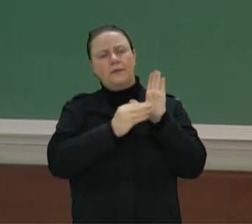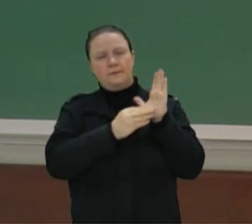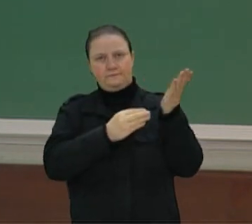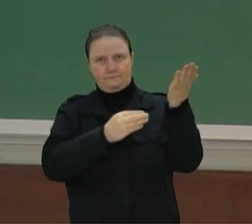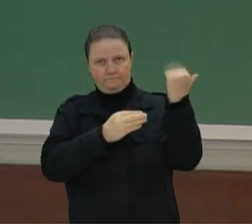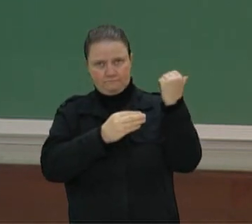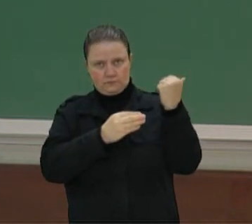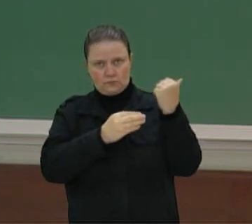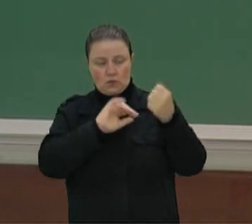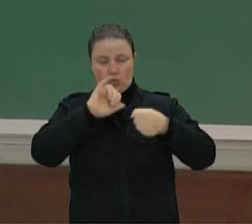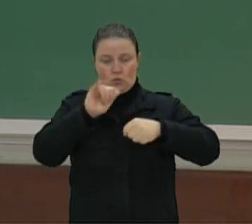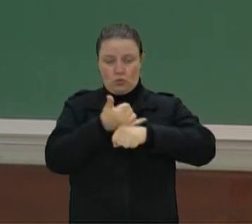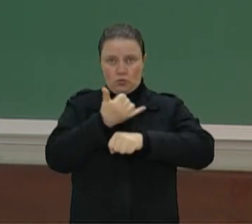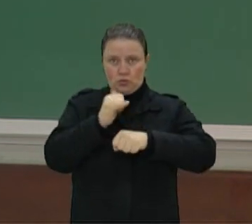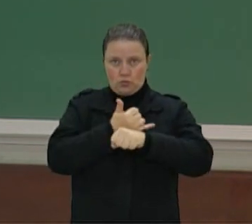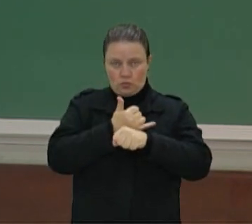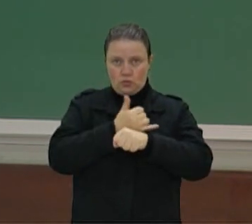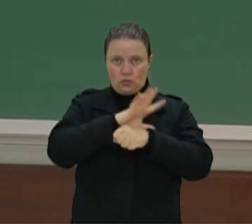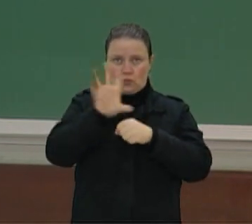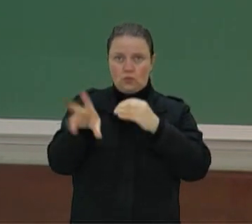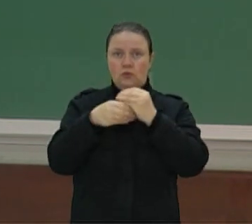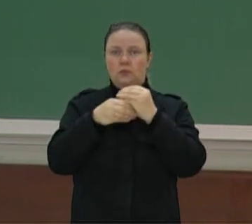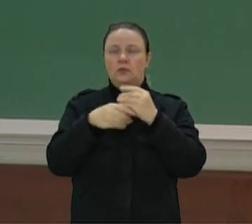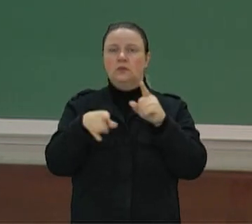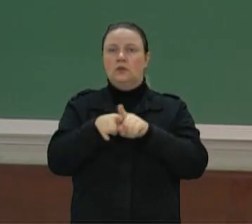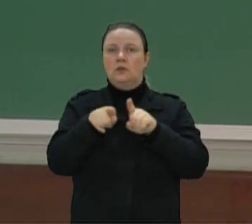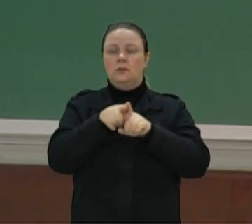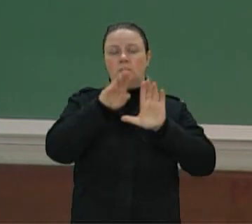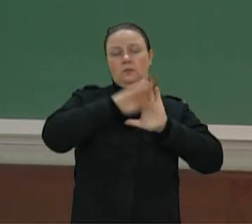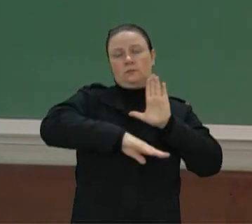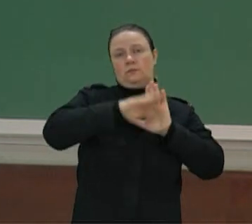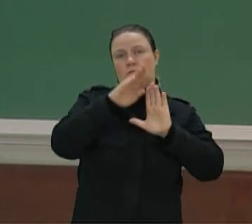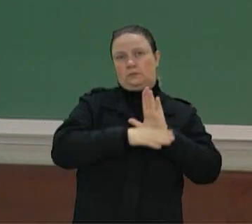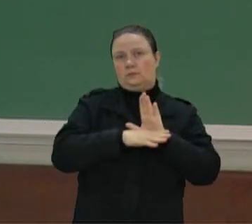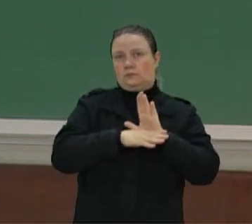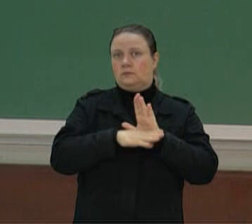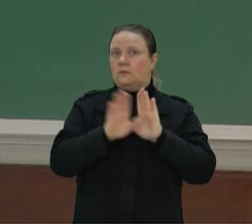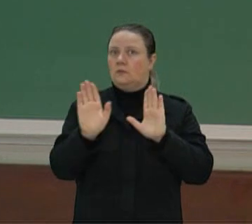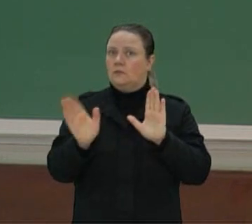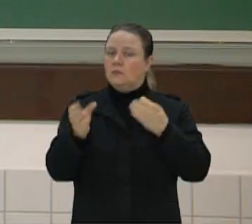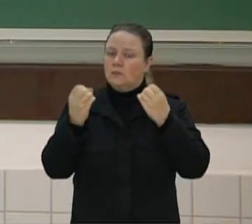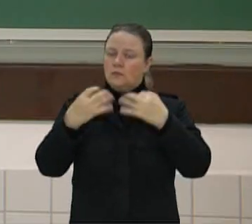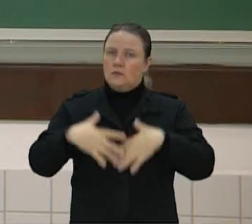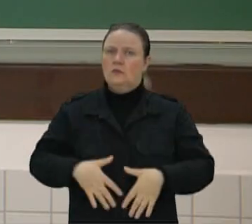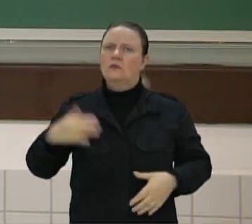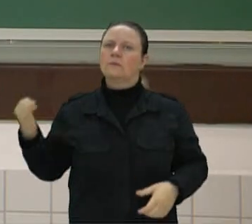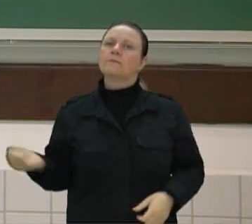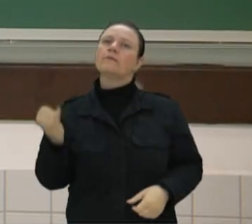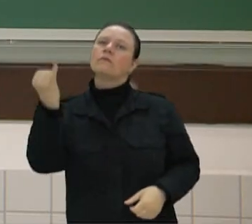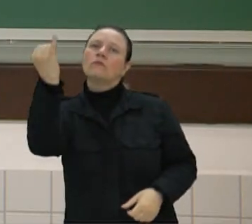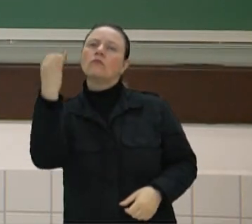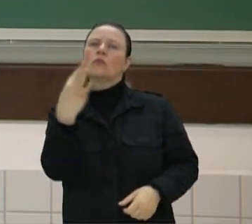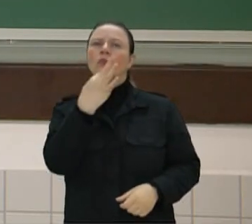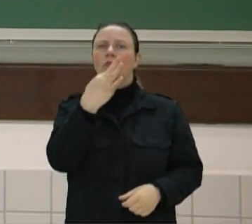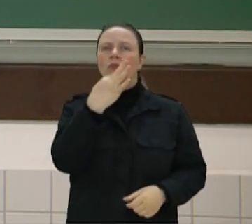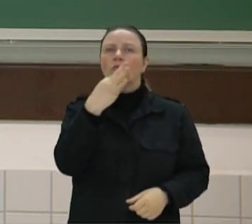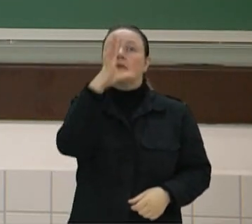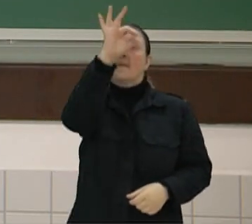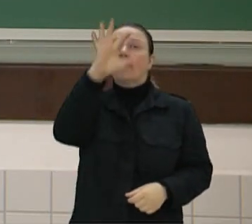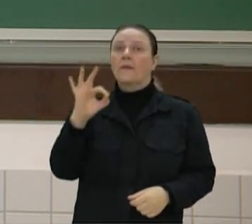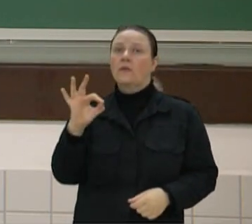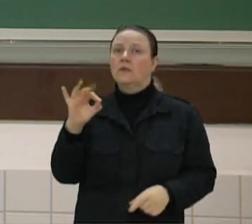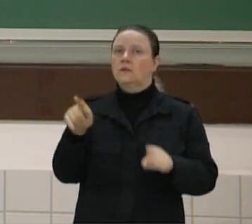atrás? Juros como acréscimo e desconto. Mas eu disse para vocês que era muito importante que vocês conhecessem